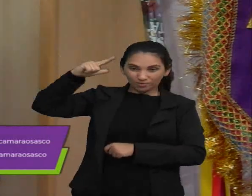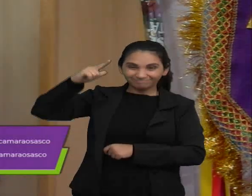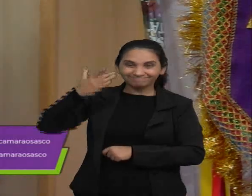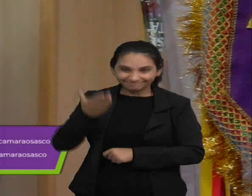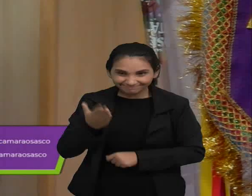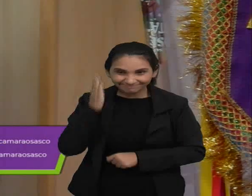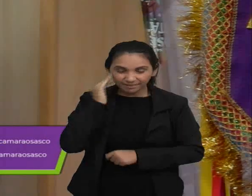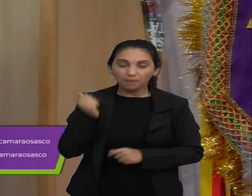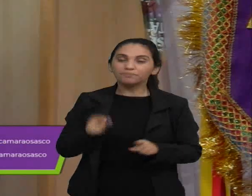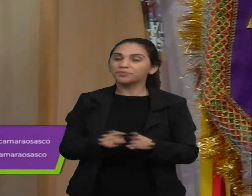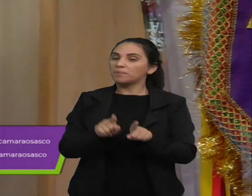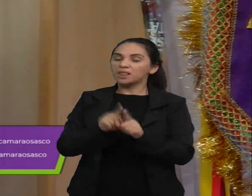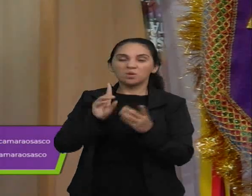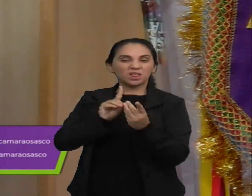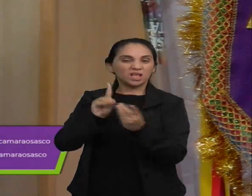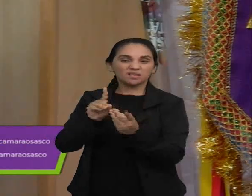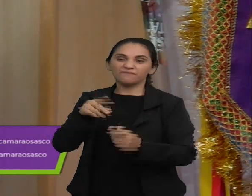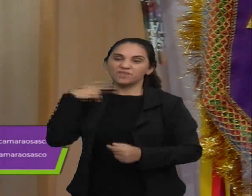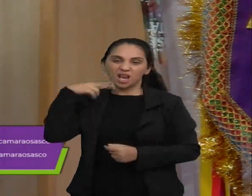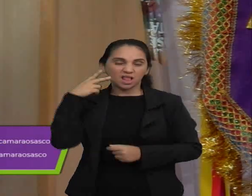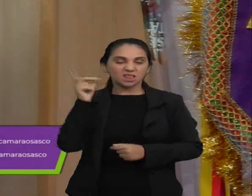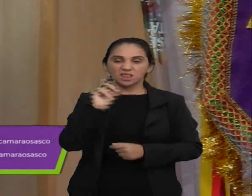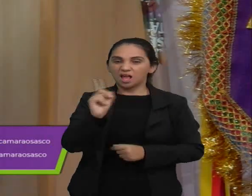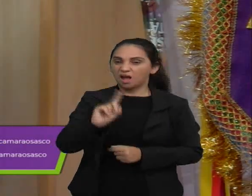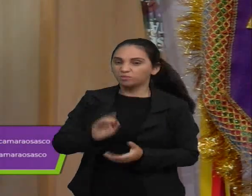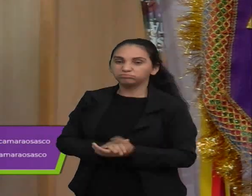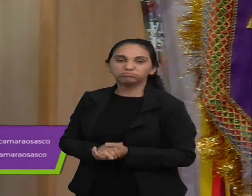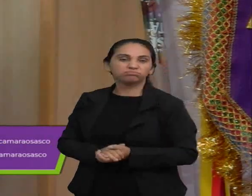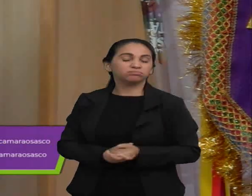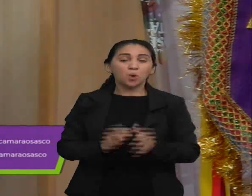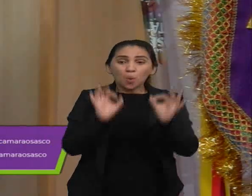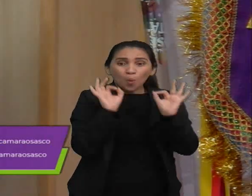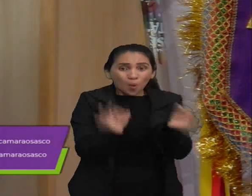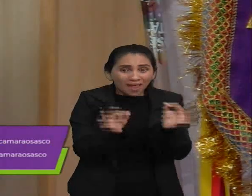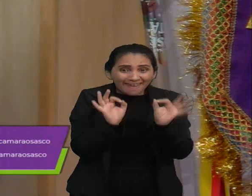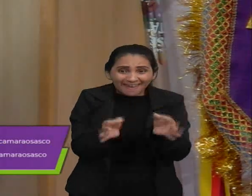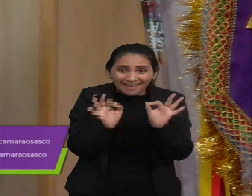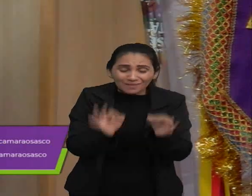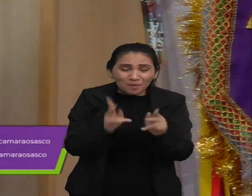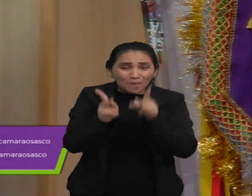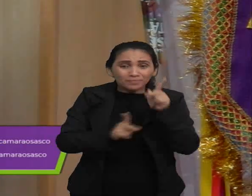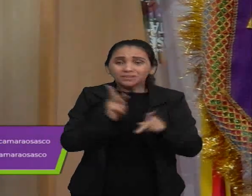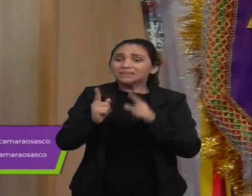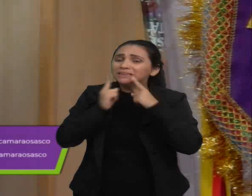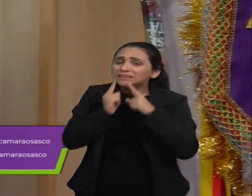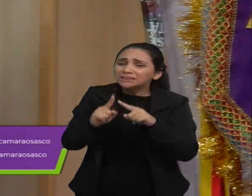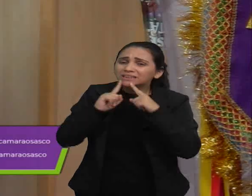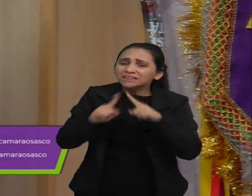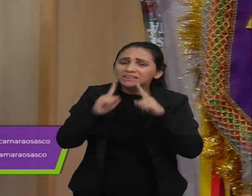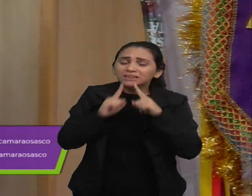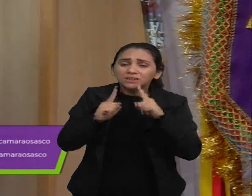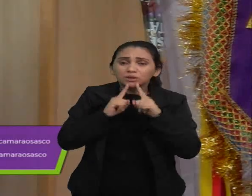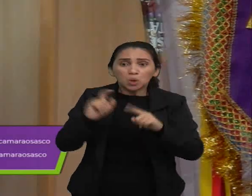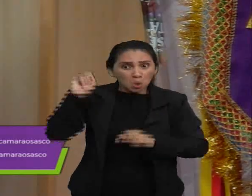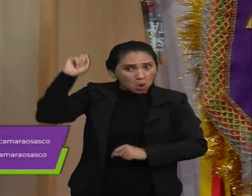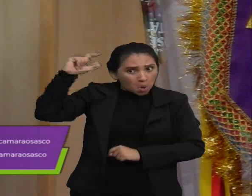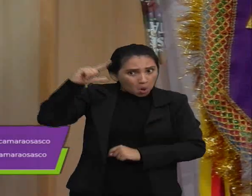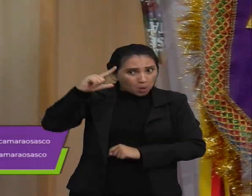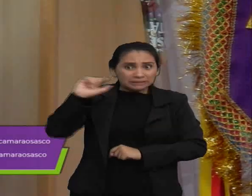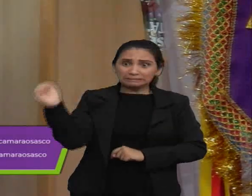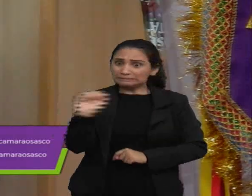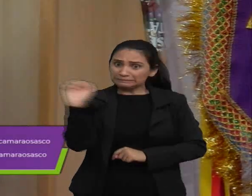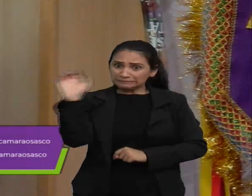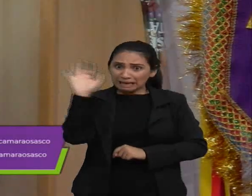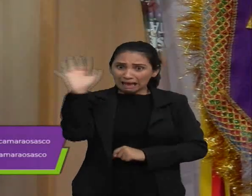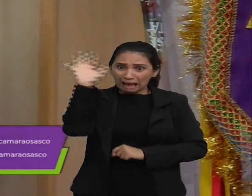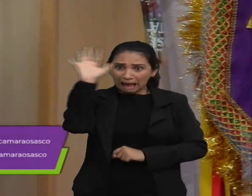não atende prefeito, não atende vereador, e presta um serviço de péssima qualidade para a população, e a conta de luz, da energia,